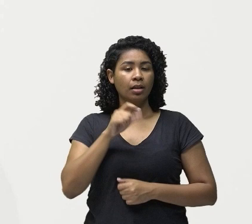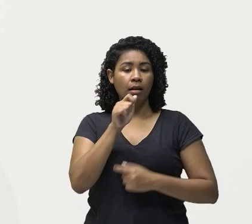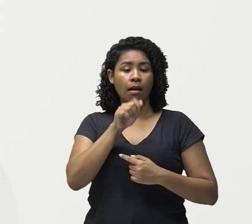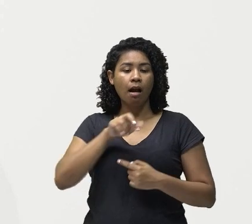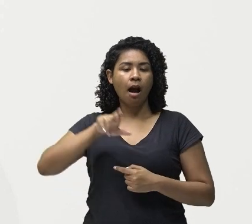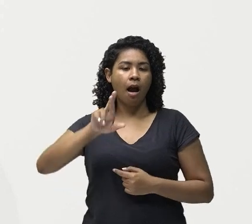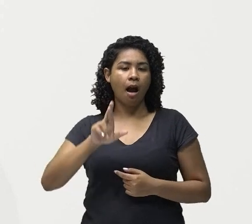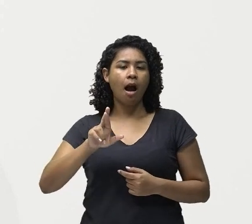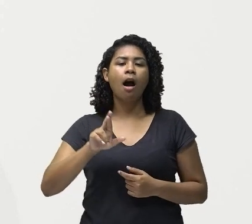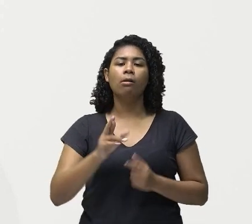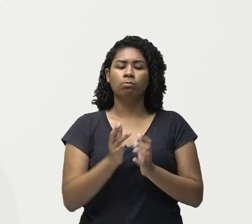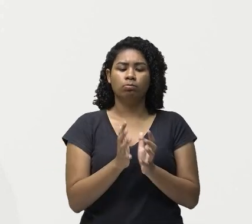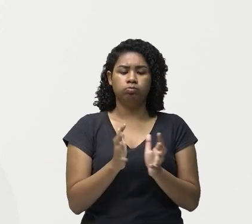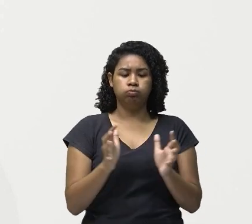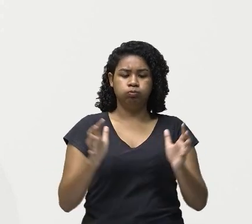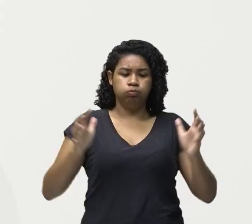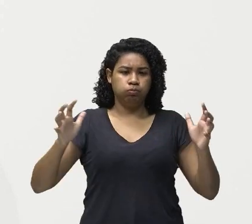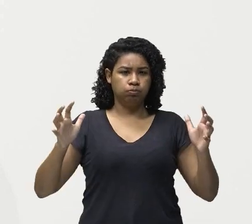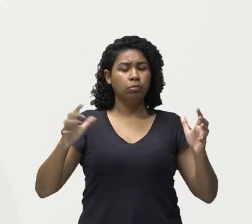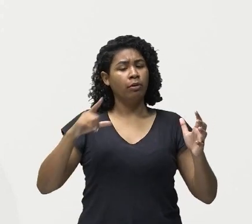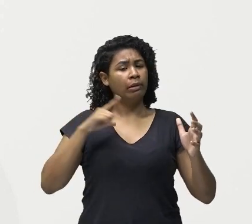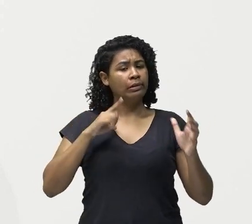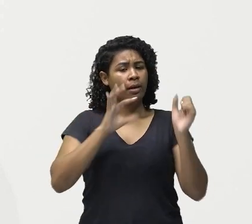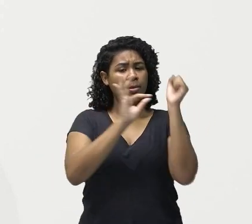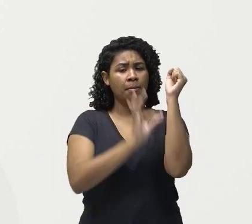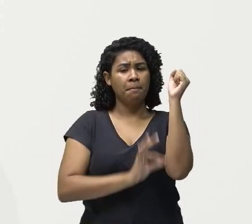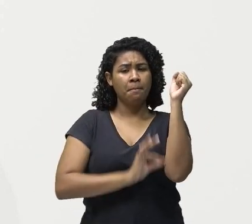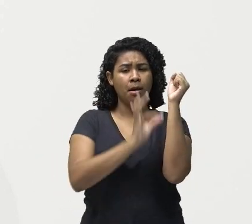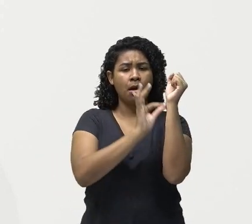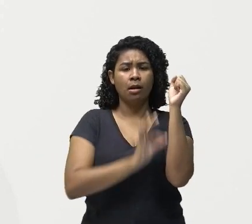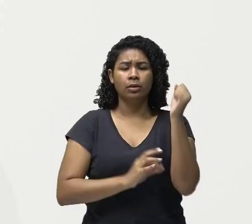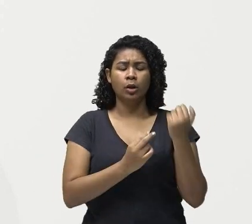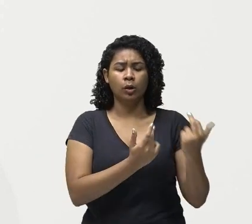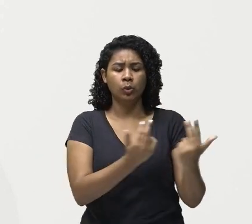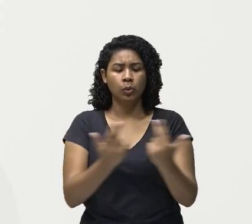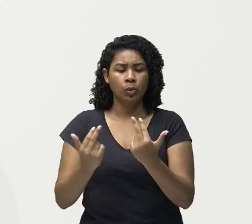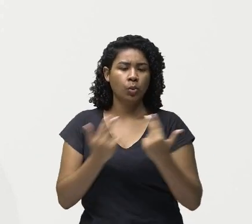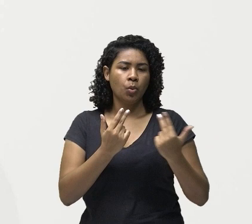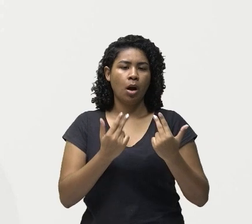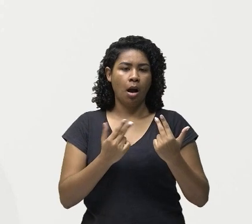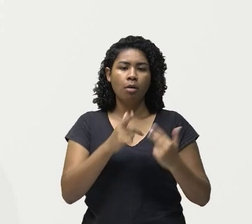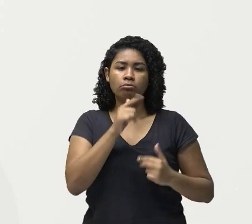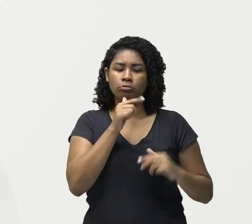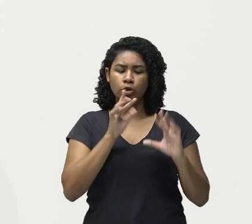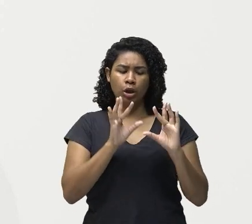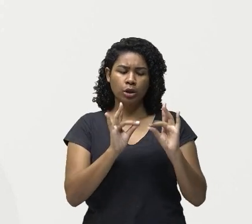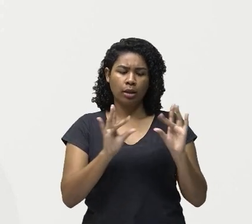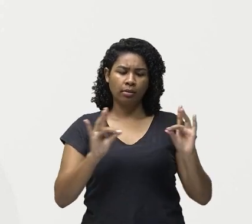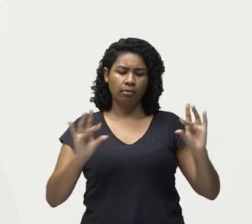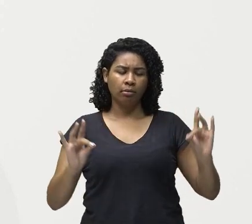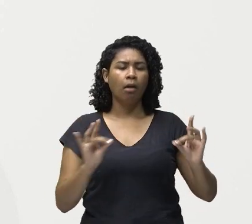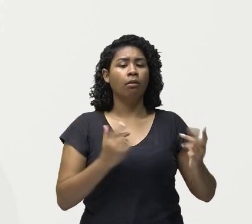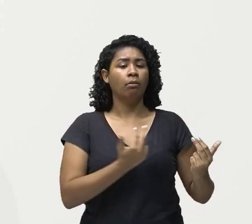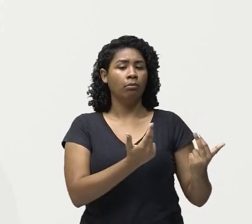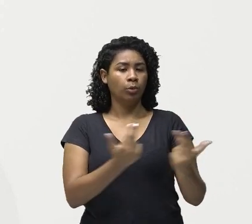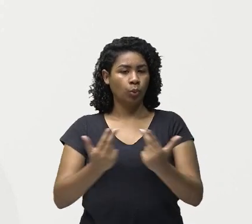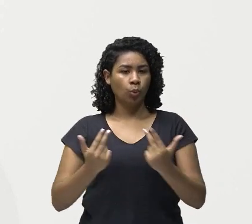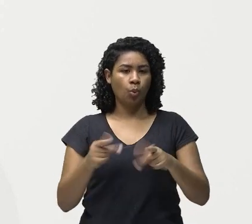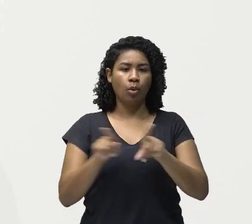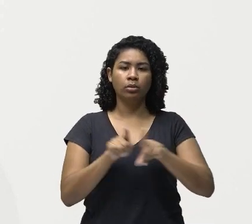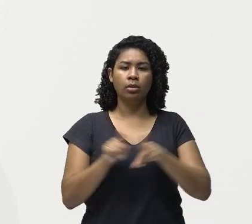estão ali com as mesmas temperaturas, umidade e pressão. O encontro de duas massas de ar